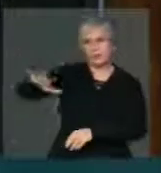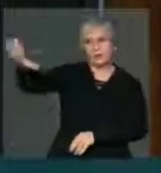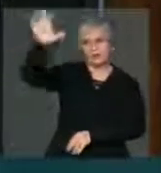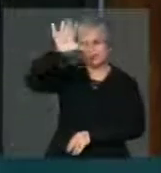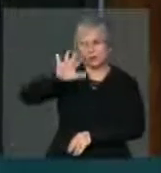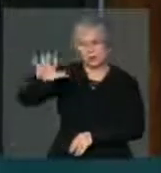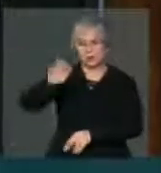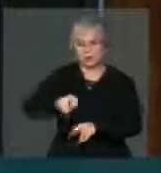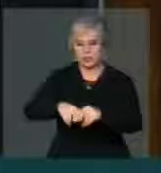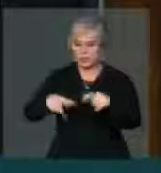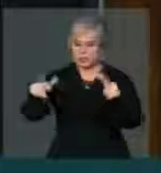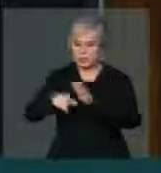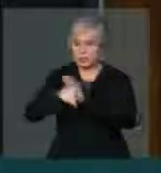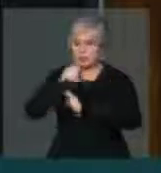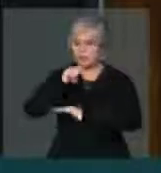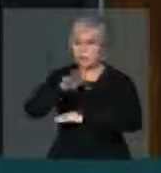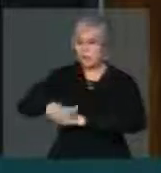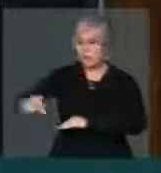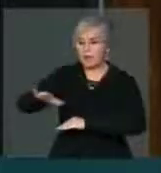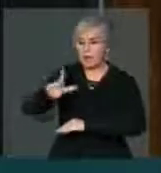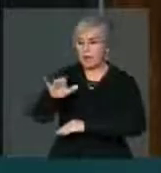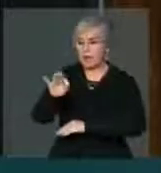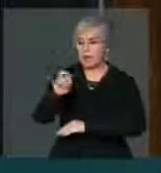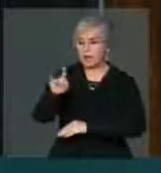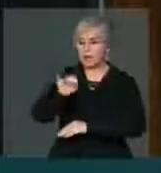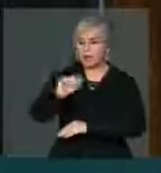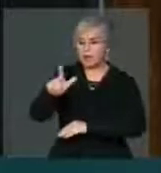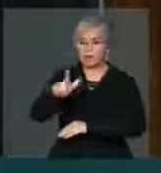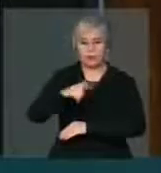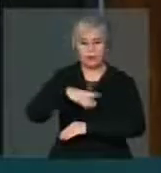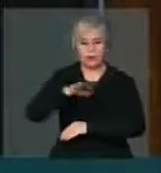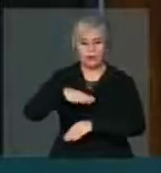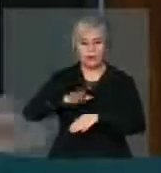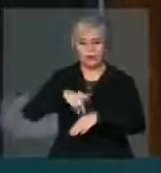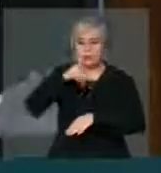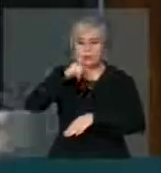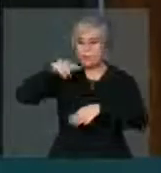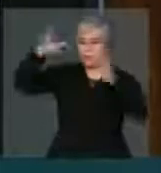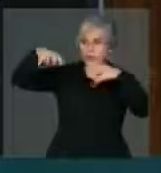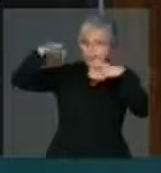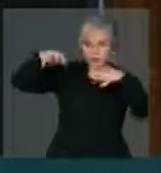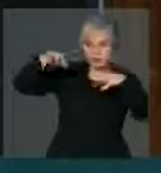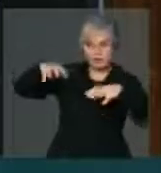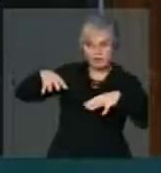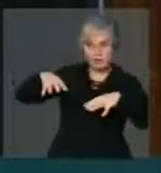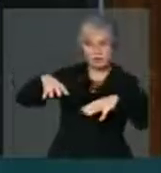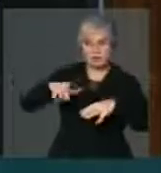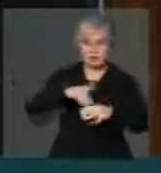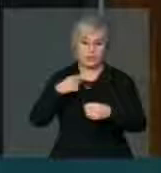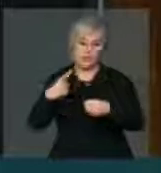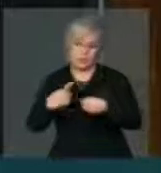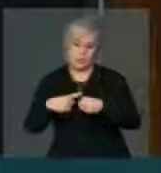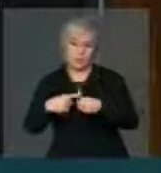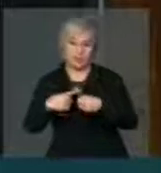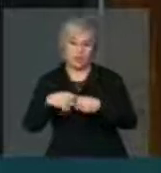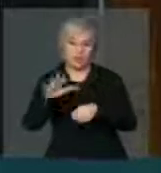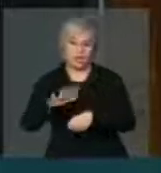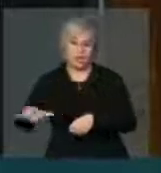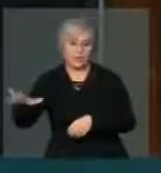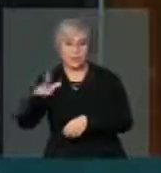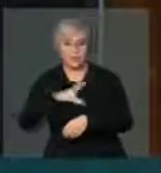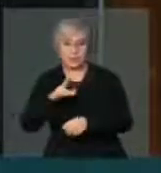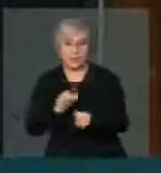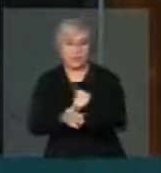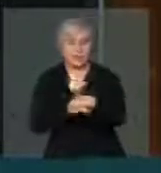regiões das praias do litoral há uma maior incidência pluviométrica, e são onde estão as cidades que geralmente têm uma